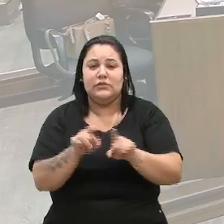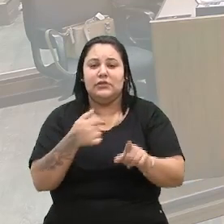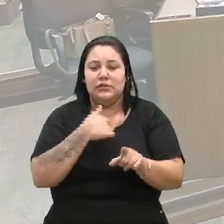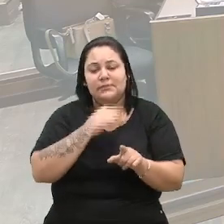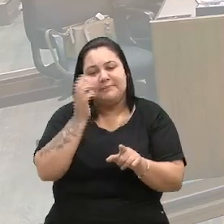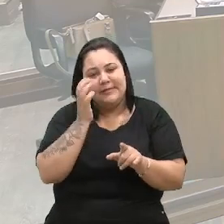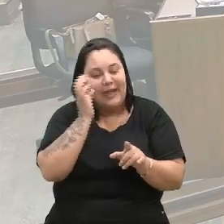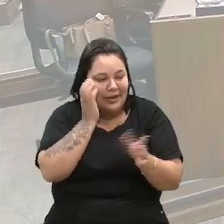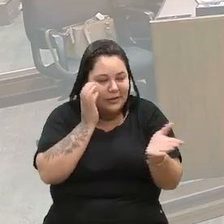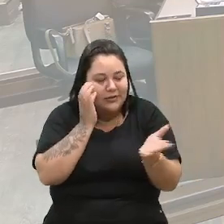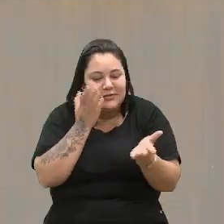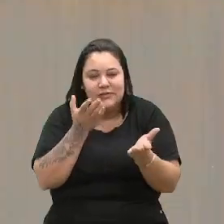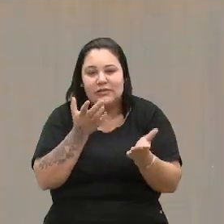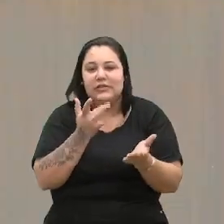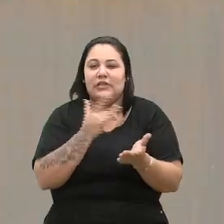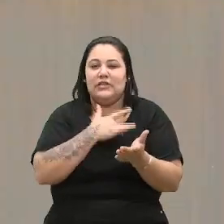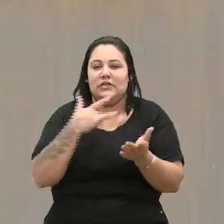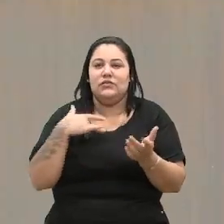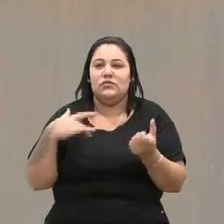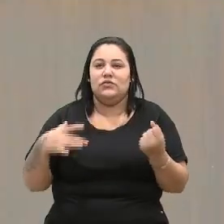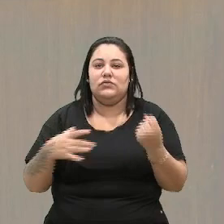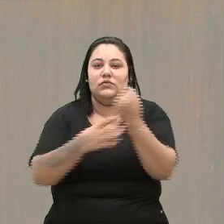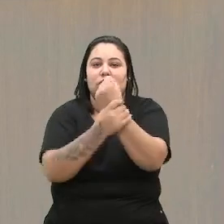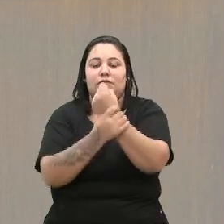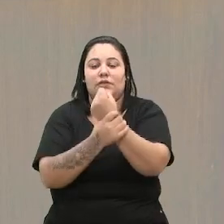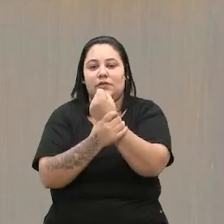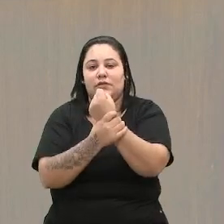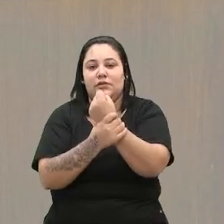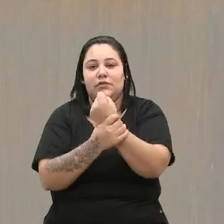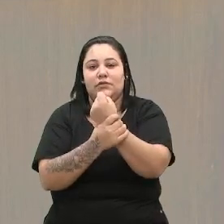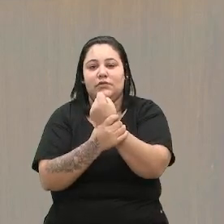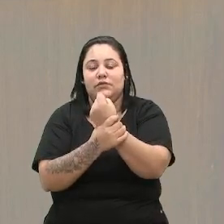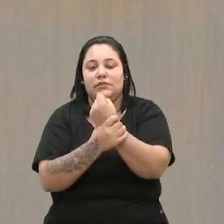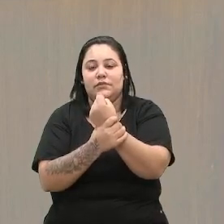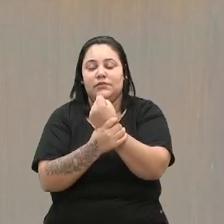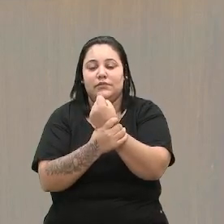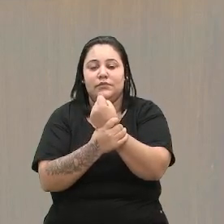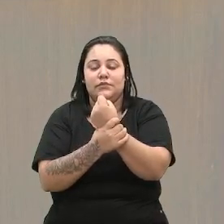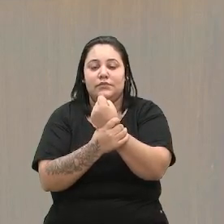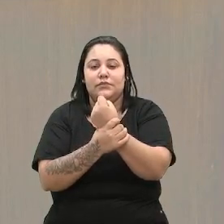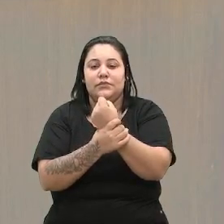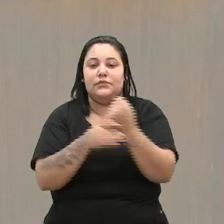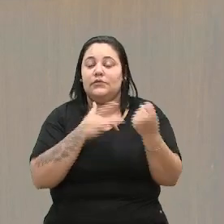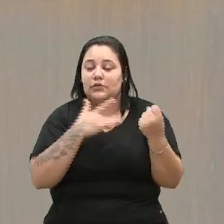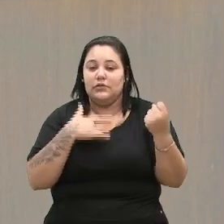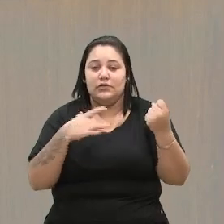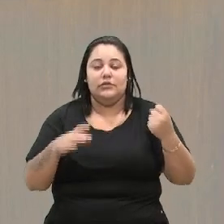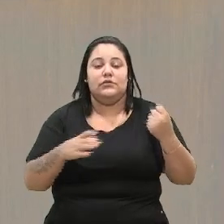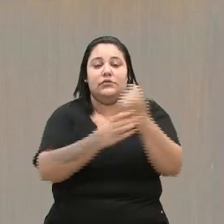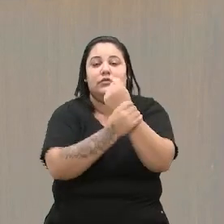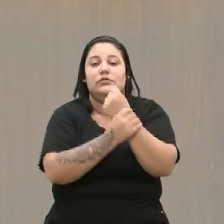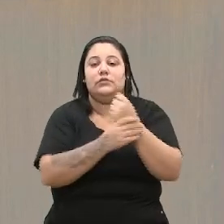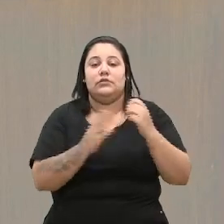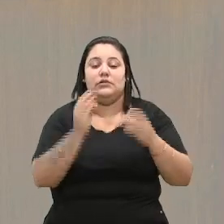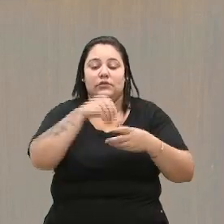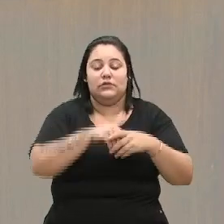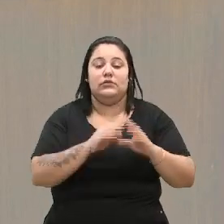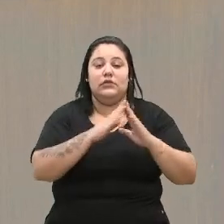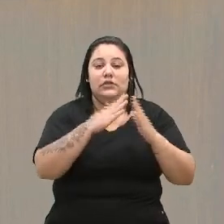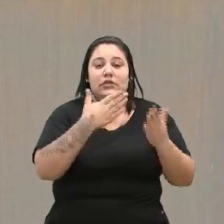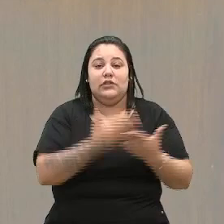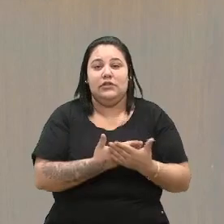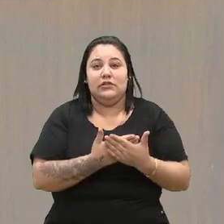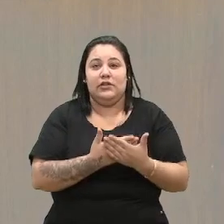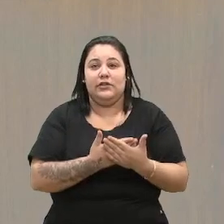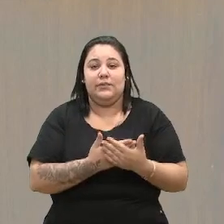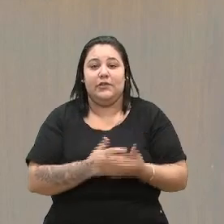incluiria a saúde e a segurança, né? Se fala em segurança nas escolas, a gente vê se as pessoas têm acesso